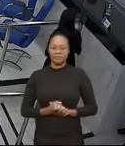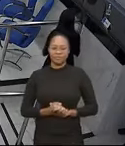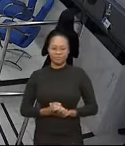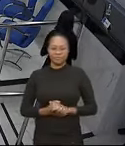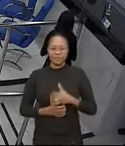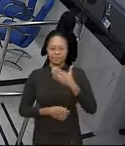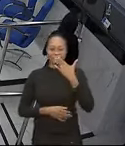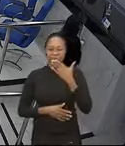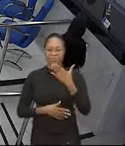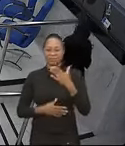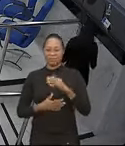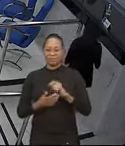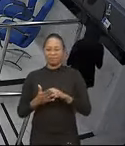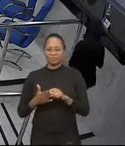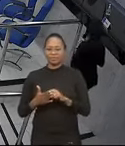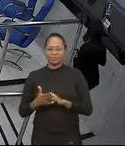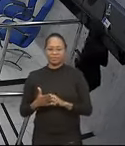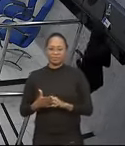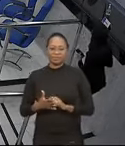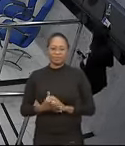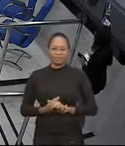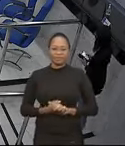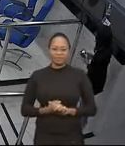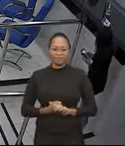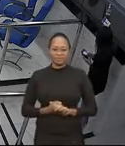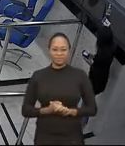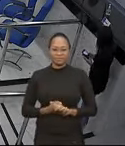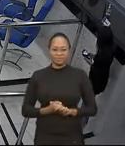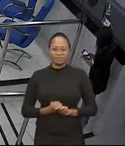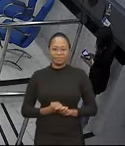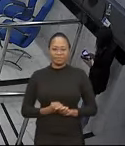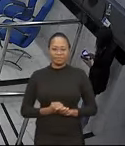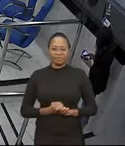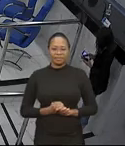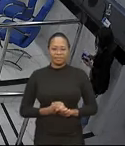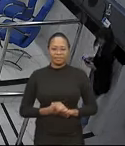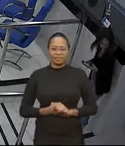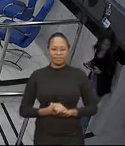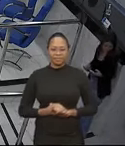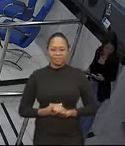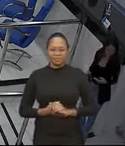aí o vereador, a subscrição dessa ação, vereador.